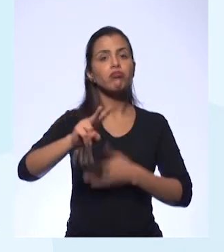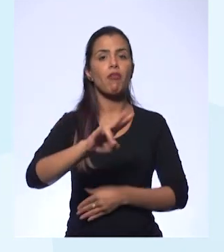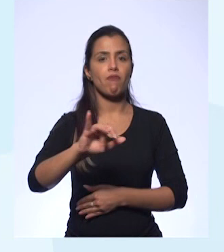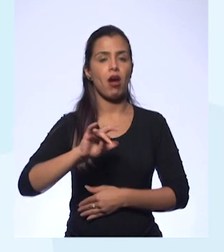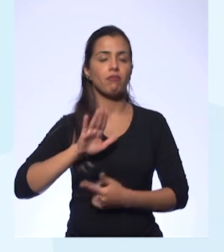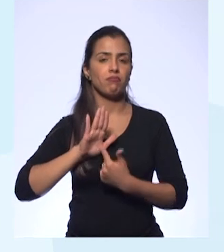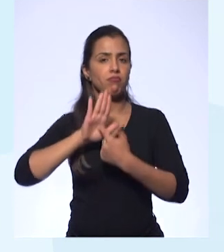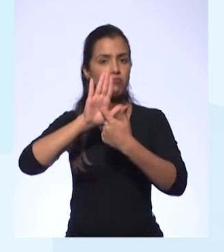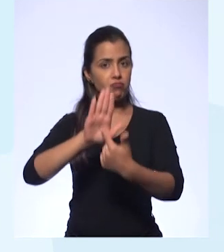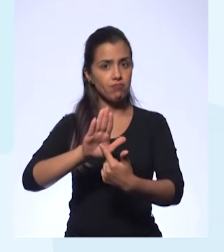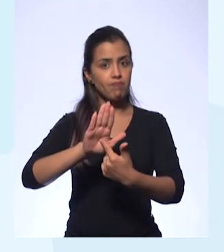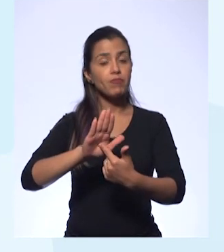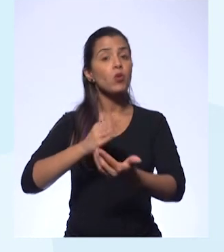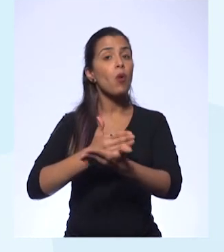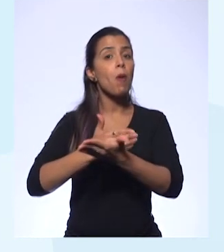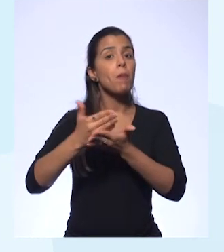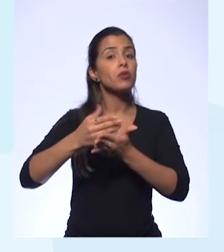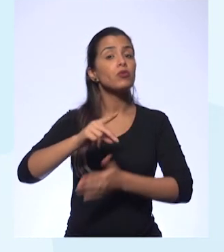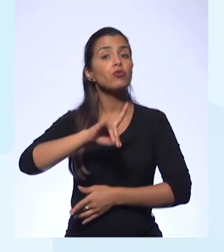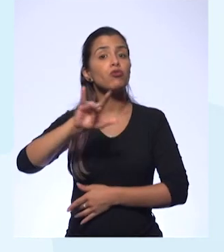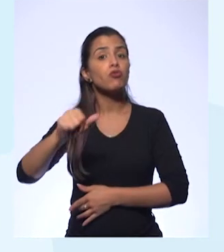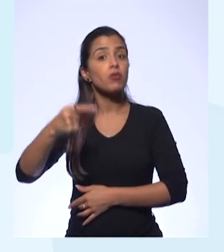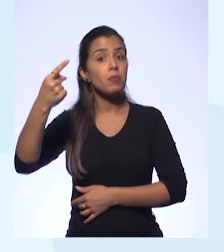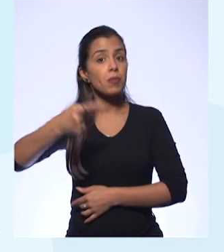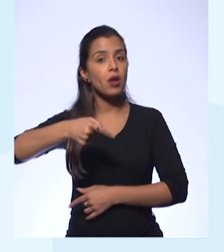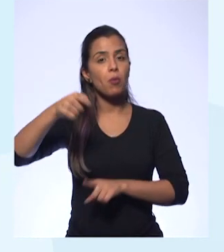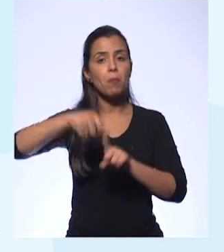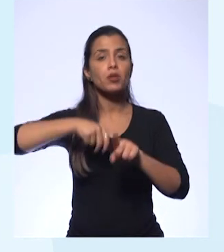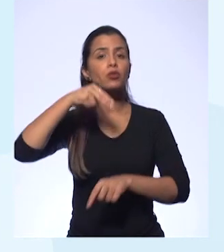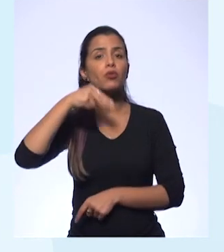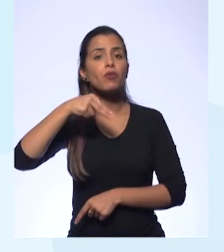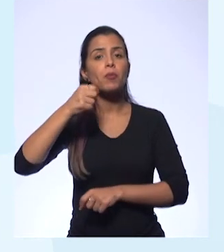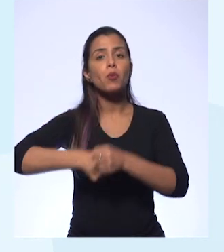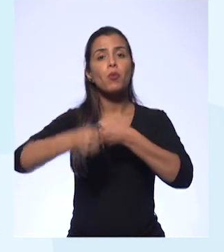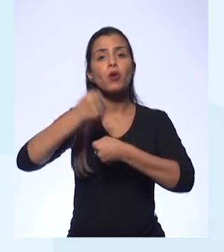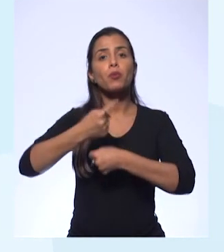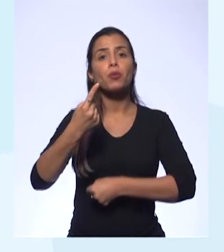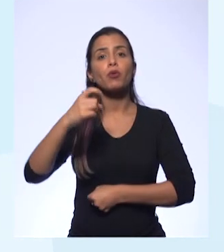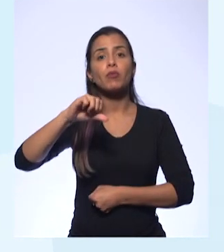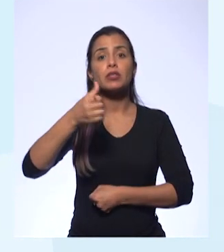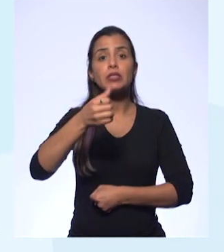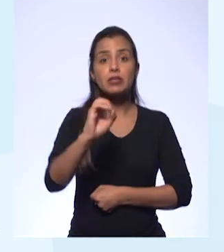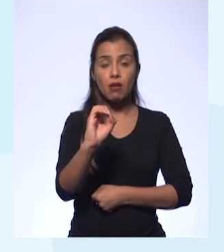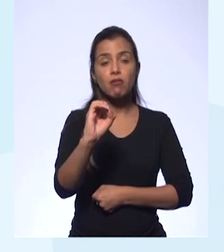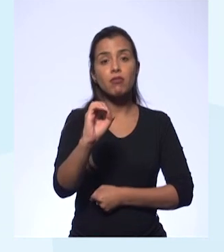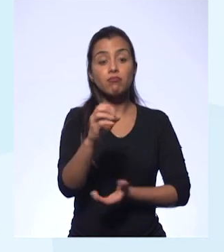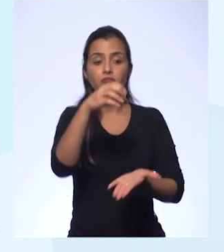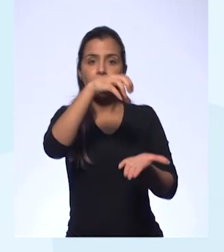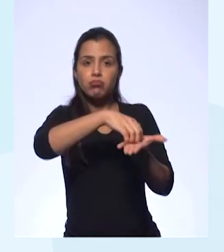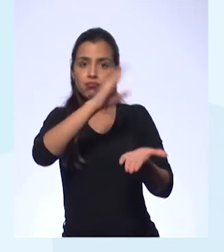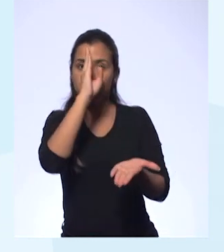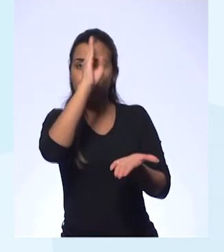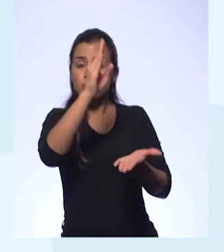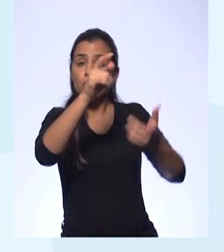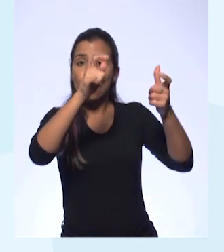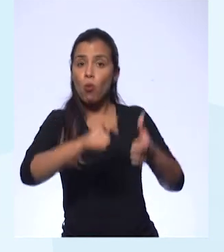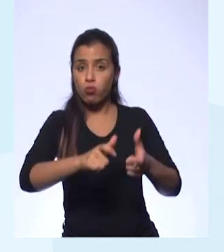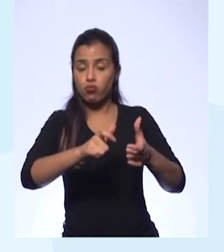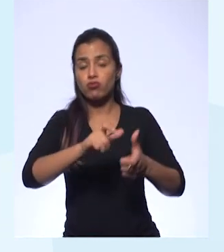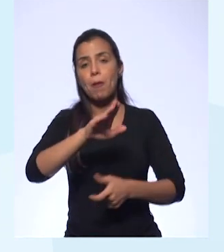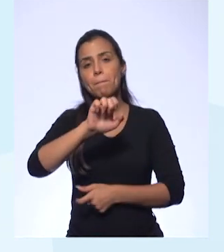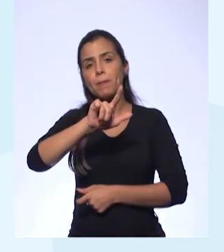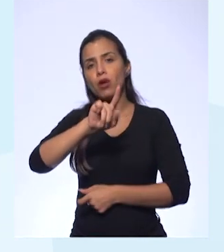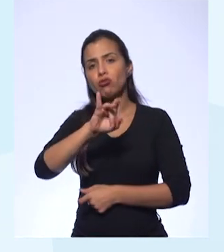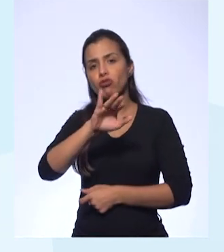vigor a partir de 1º de novembro de 1960. A sede fica em Bruxelas, na Bélgica. Né,